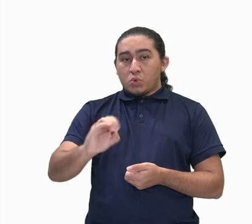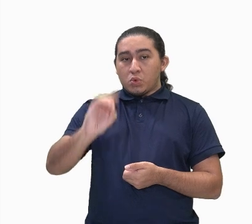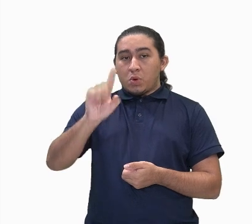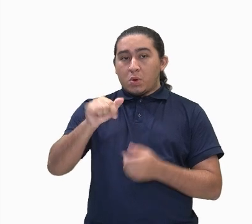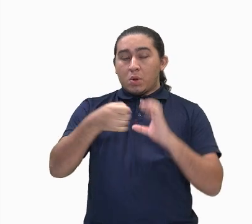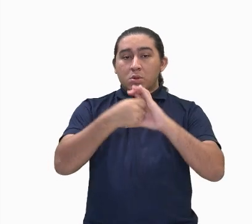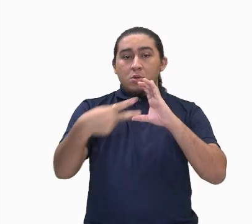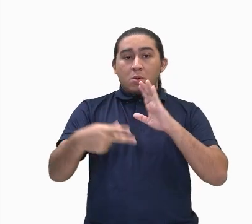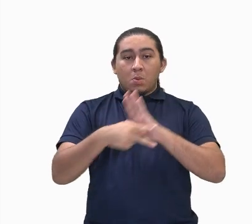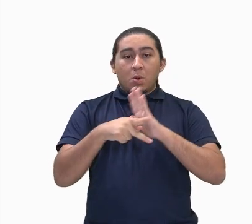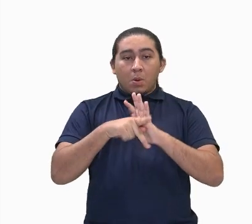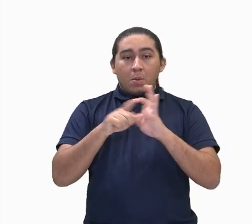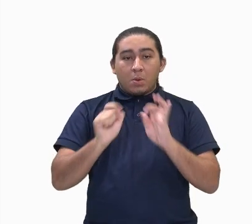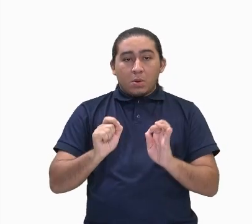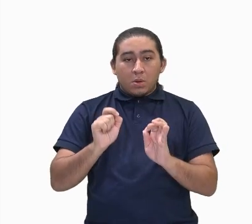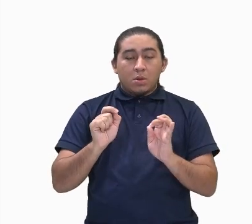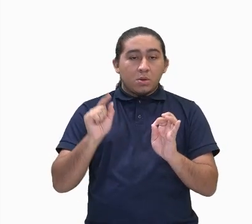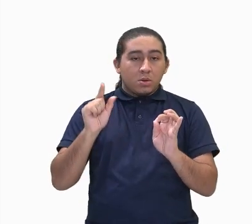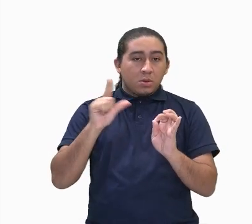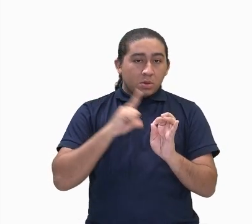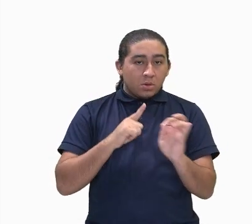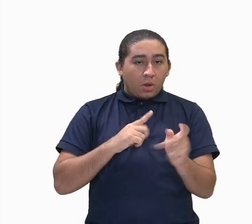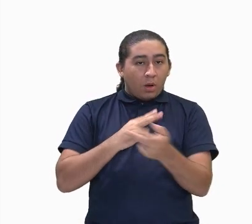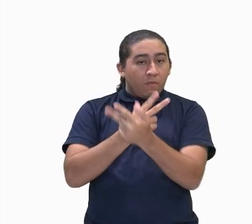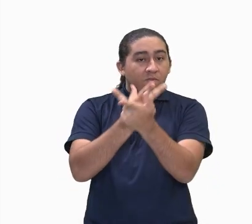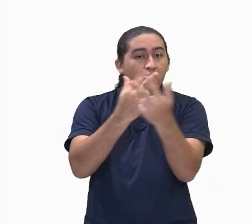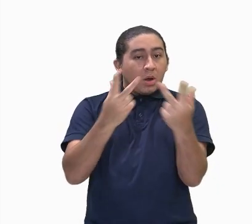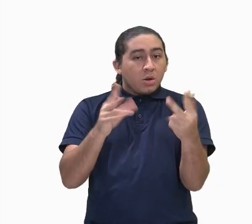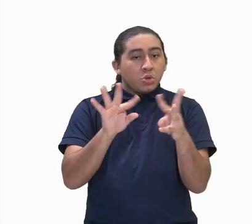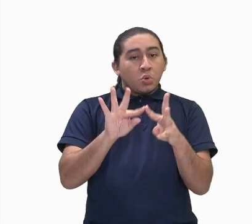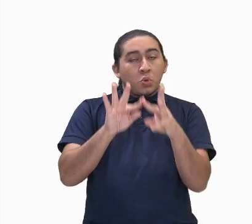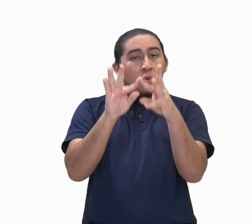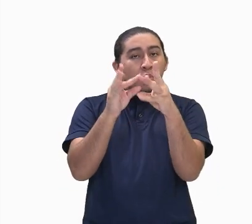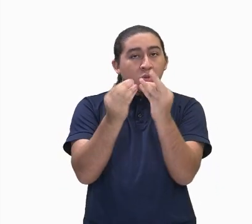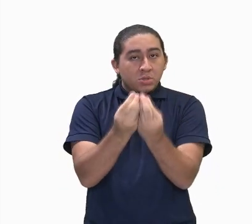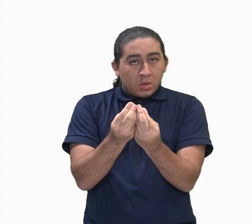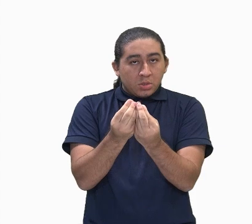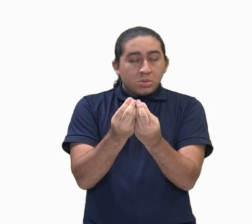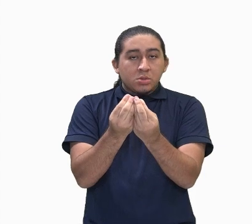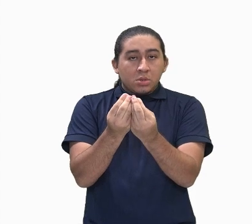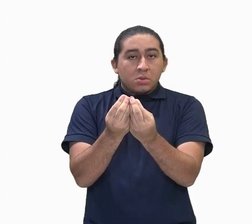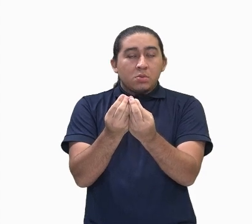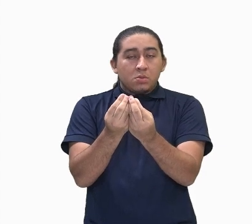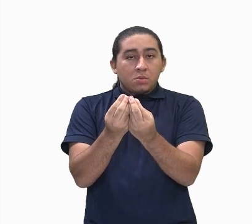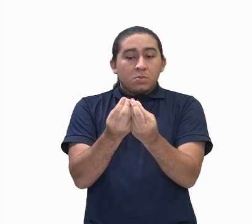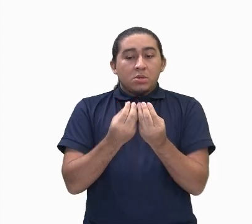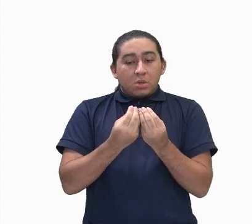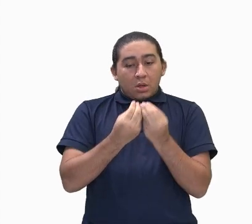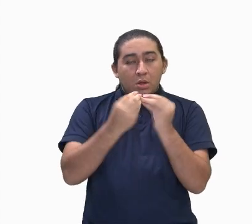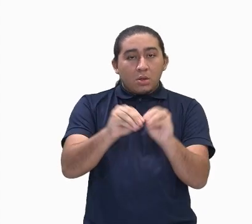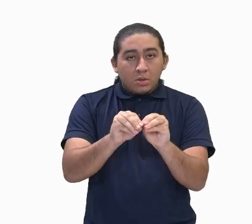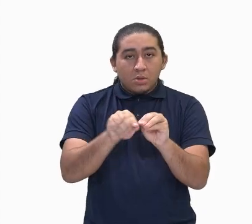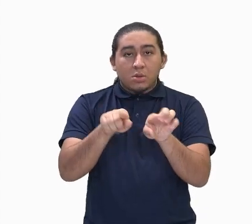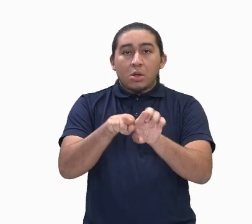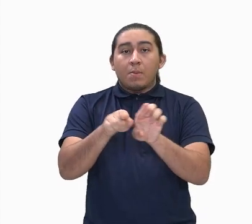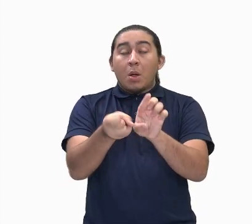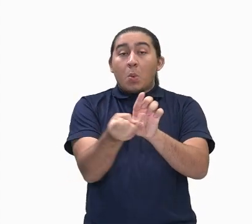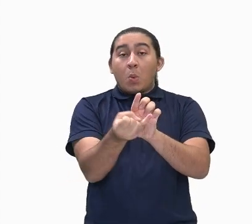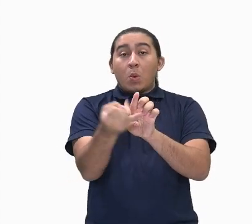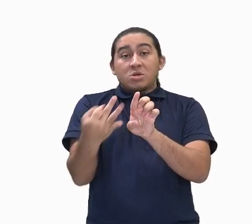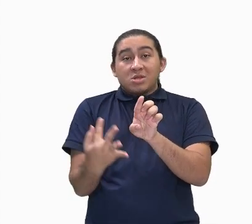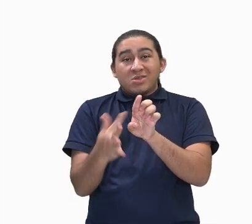pela abundante presença de substâncias intercelulares e relativa quantidade de